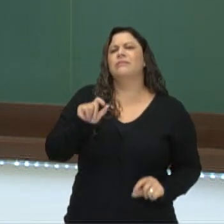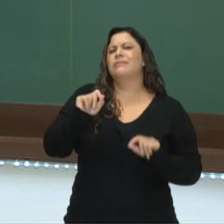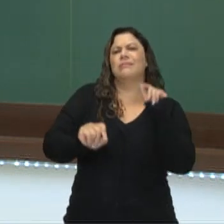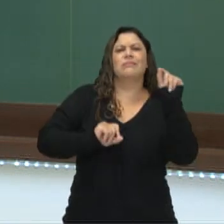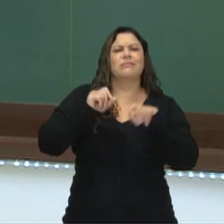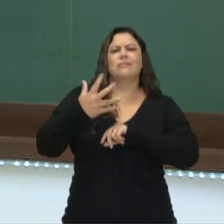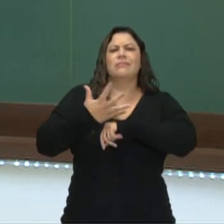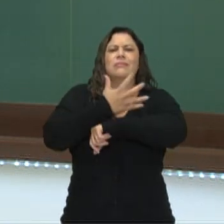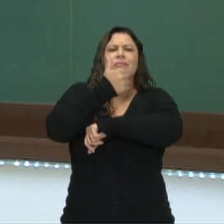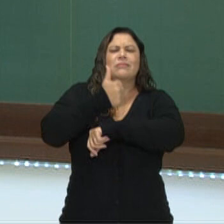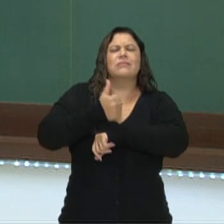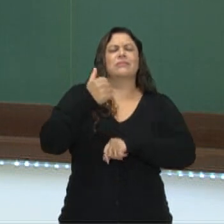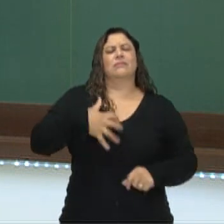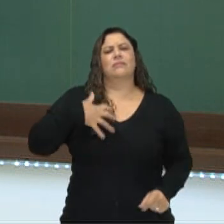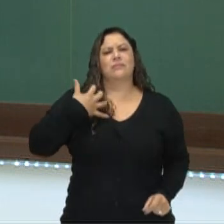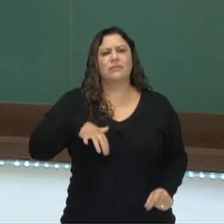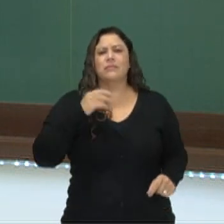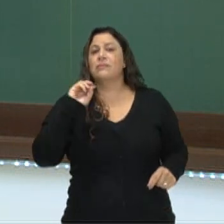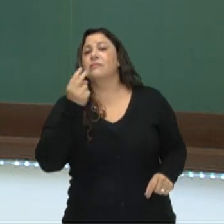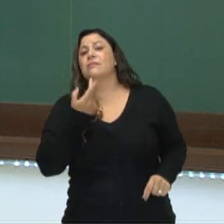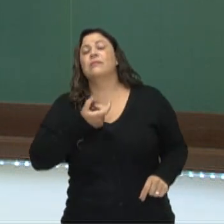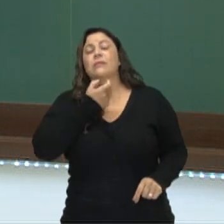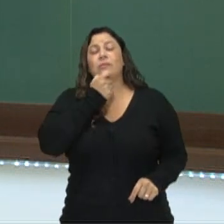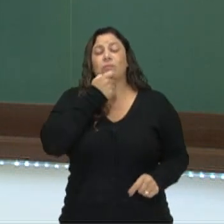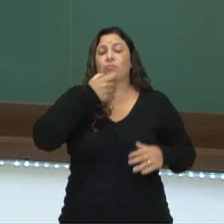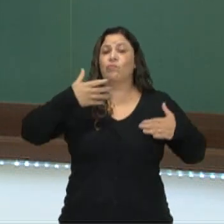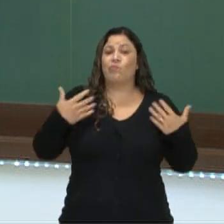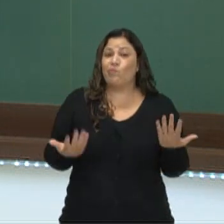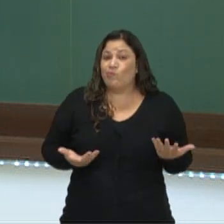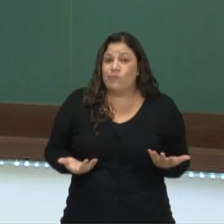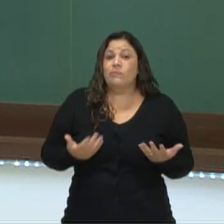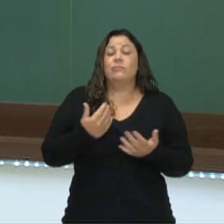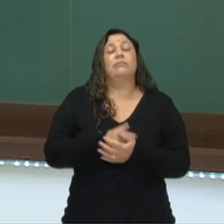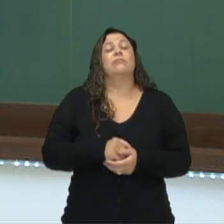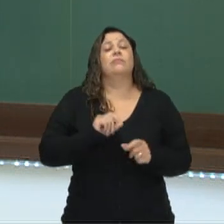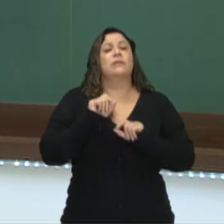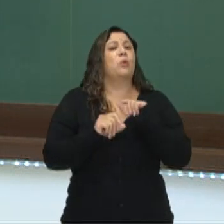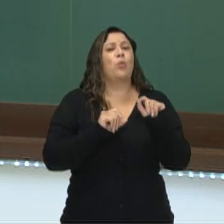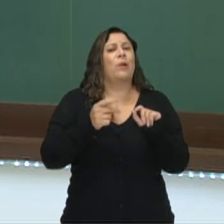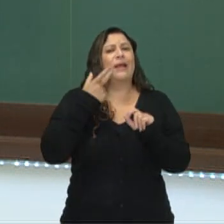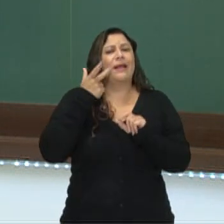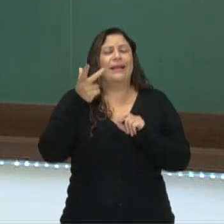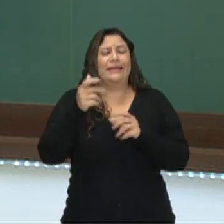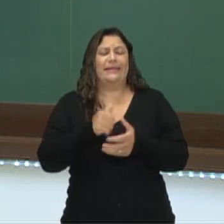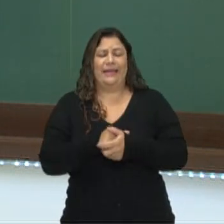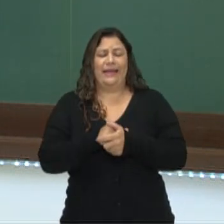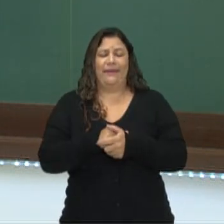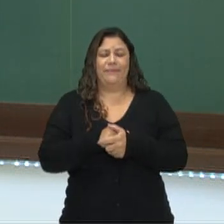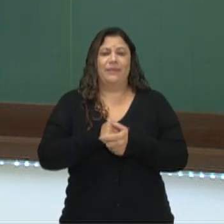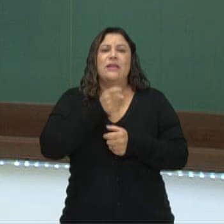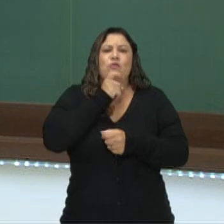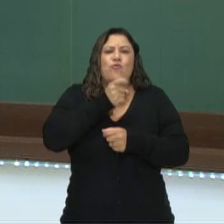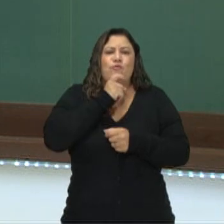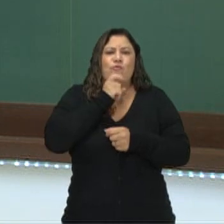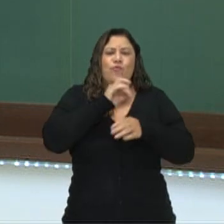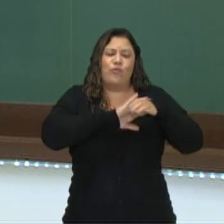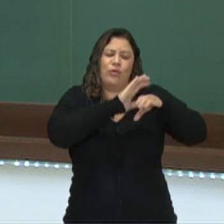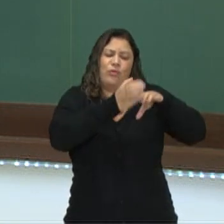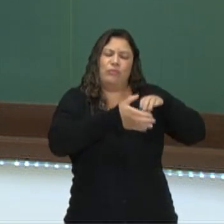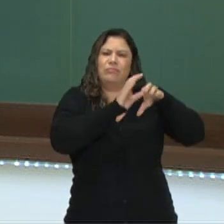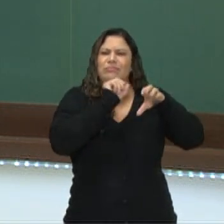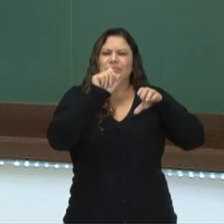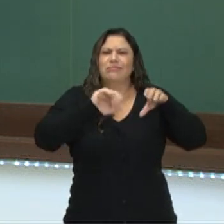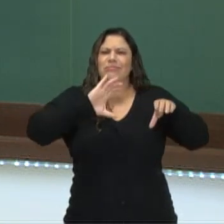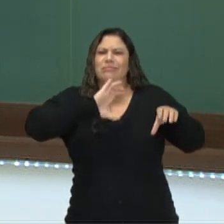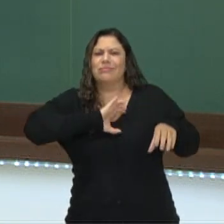ali do território? Argentinos ou ingleses? Na questão dos inuits, quem deveria ter ali o domínio? Os